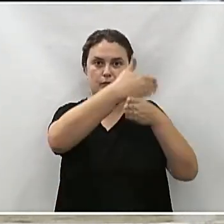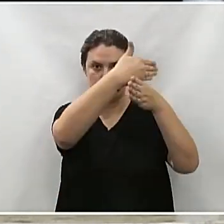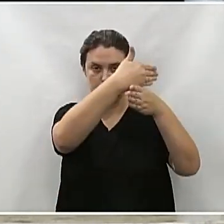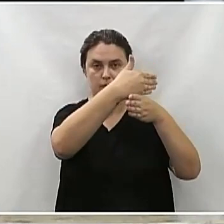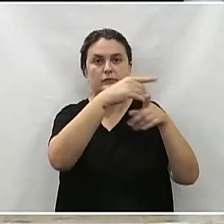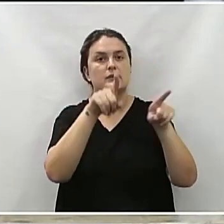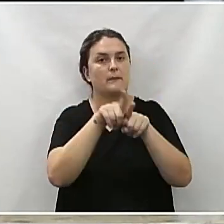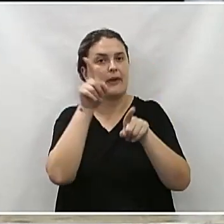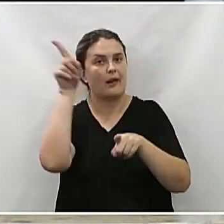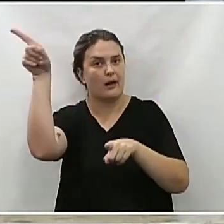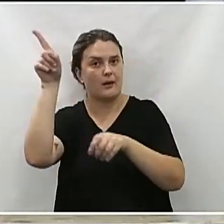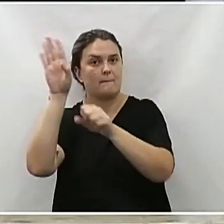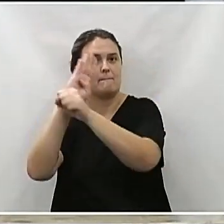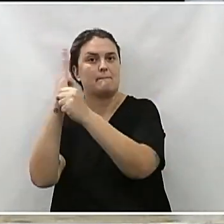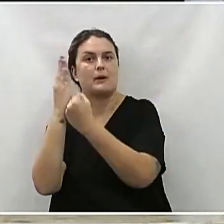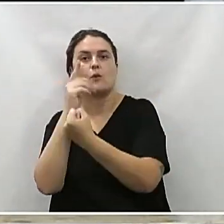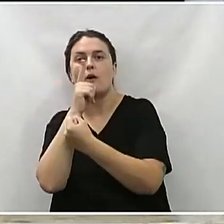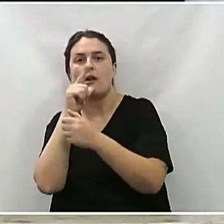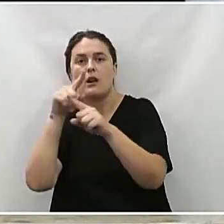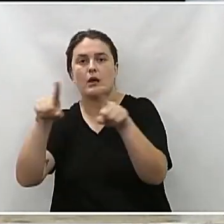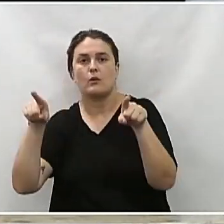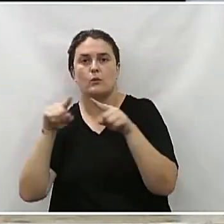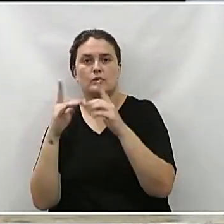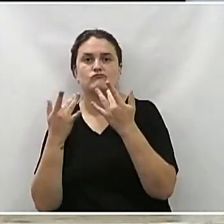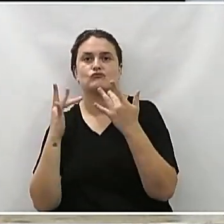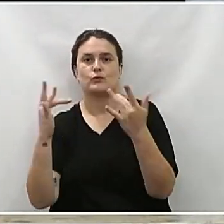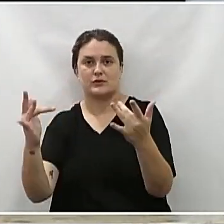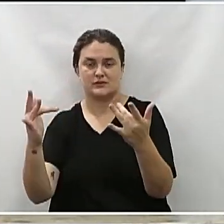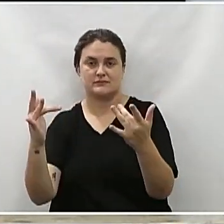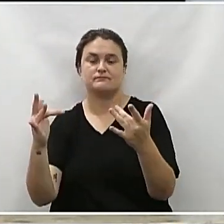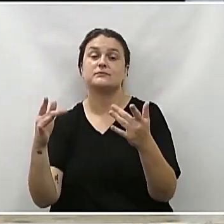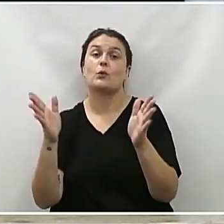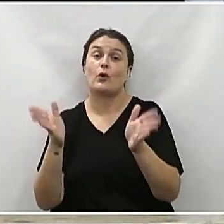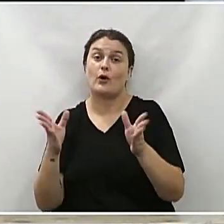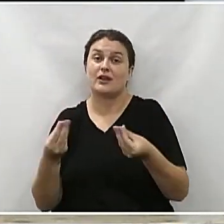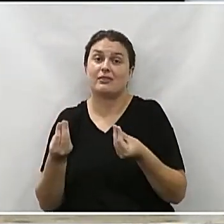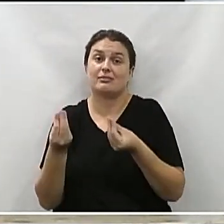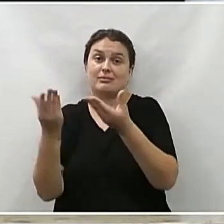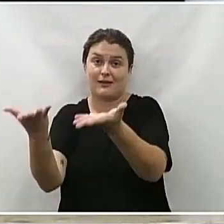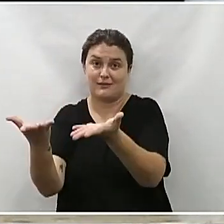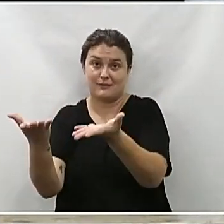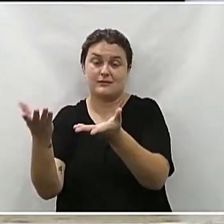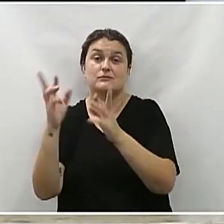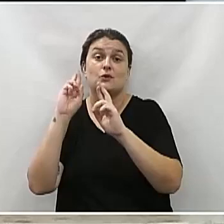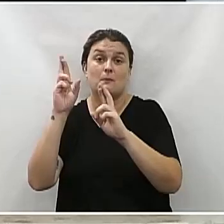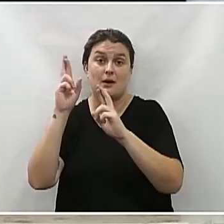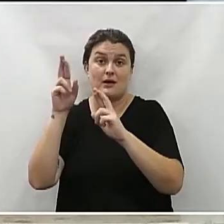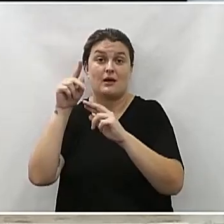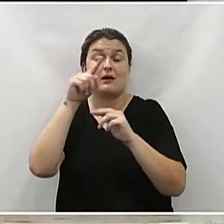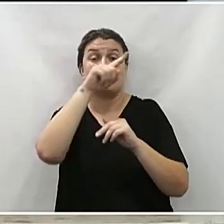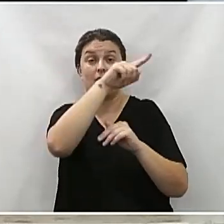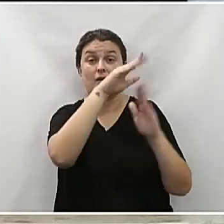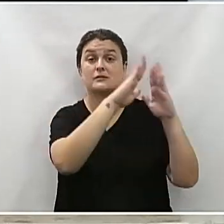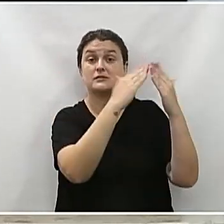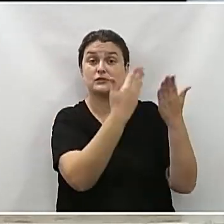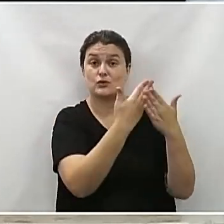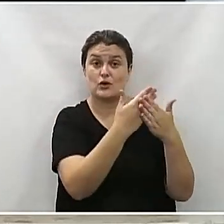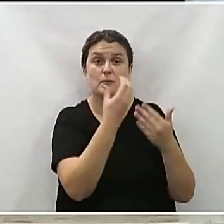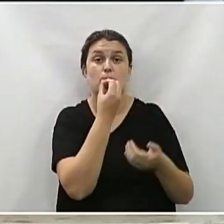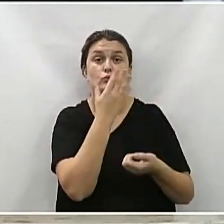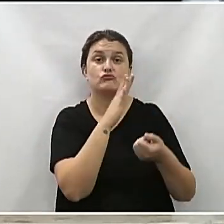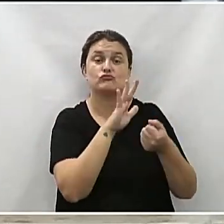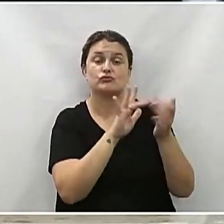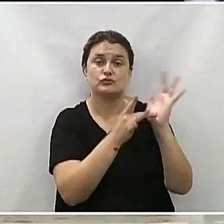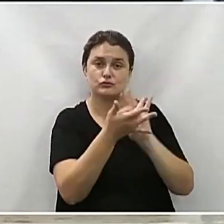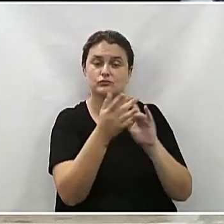na Lagoa Dourada, uma obra de anos aguardava, foi entregue, esperamos que o CEMEI do Bom Jesus também seja